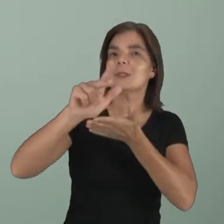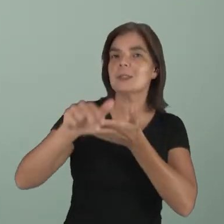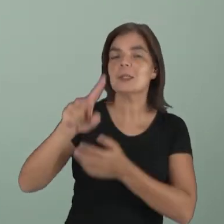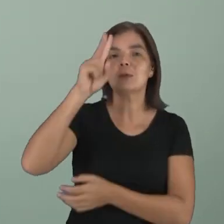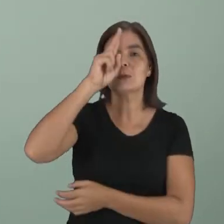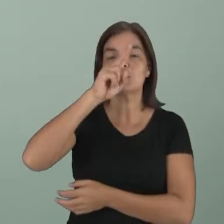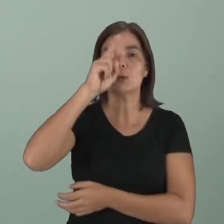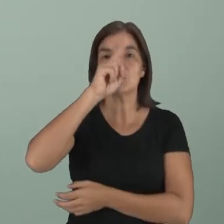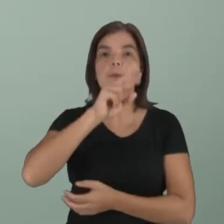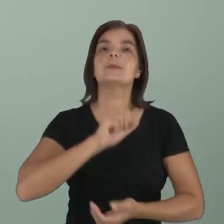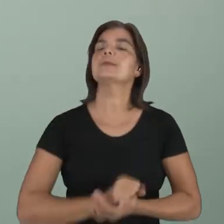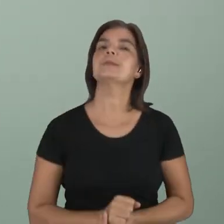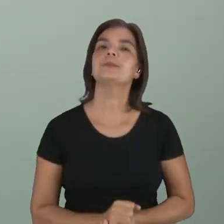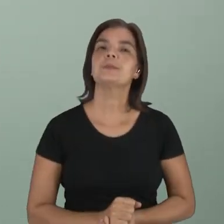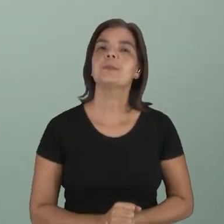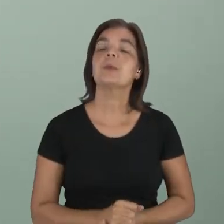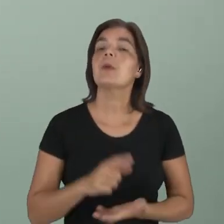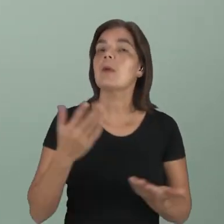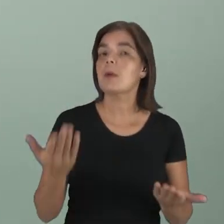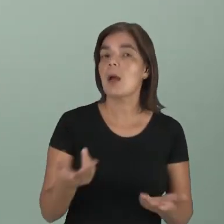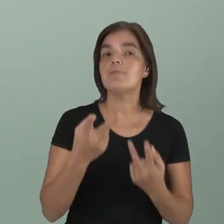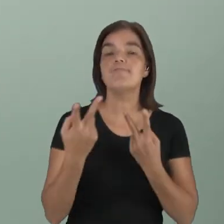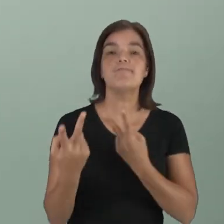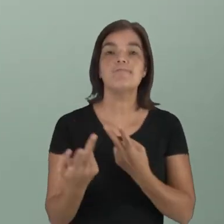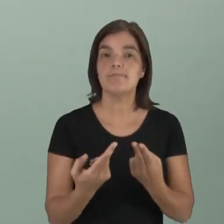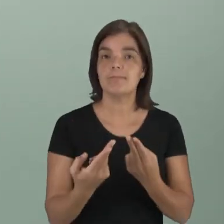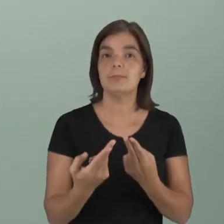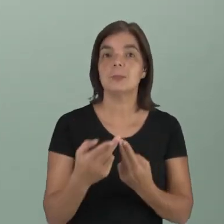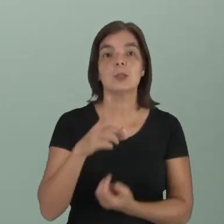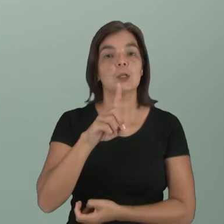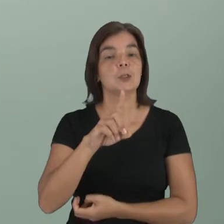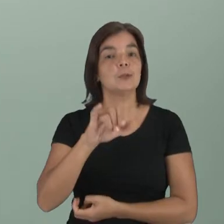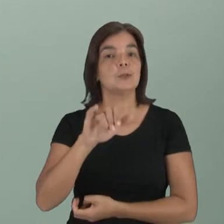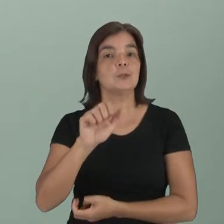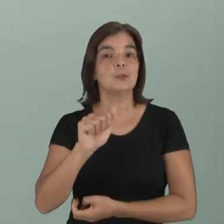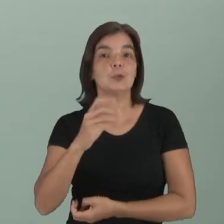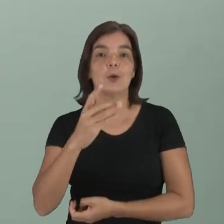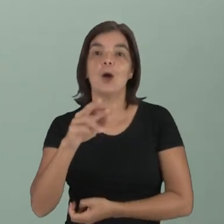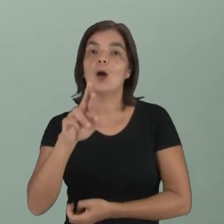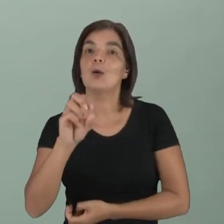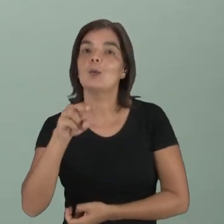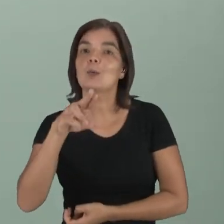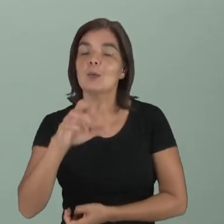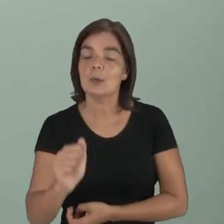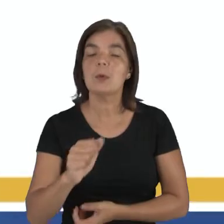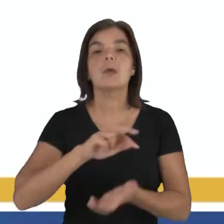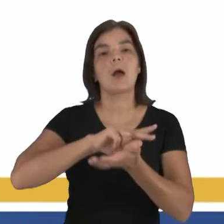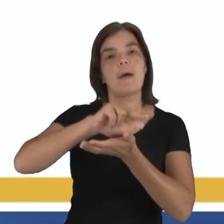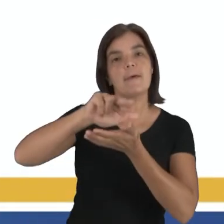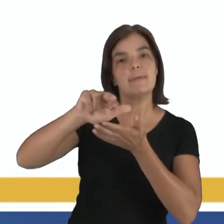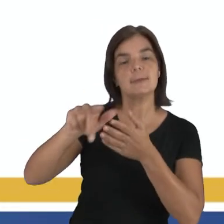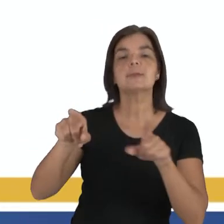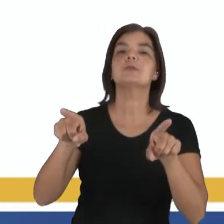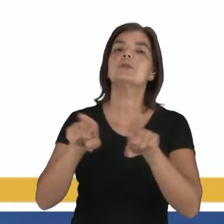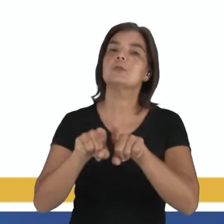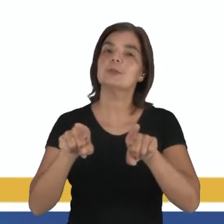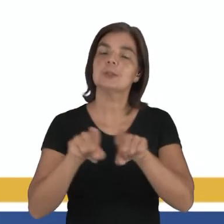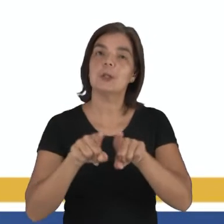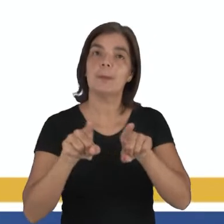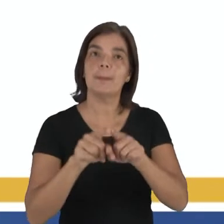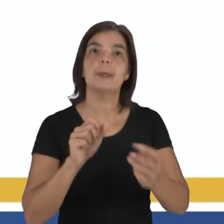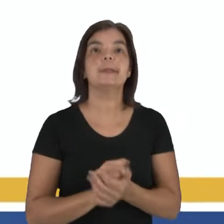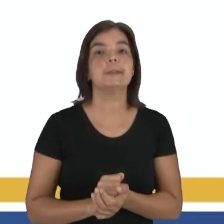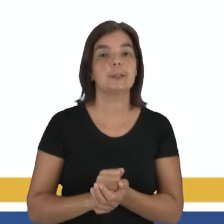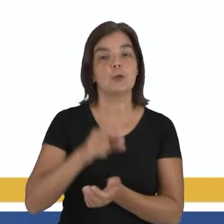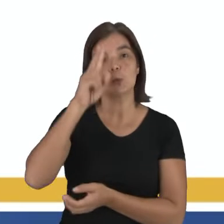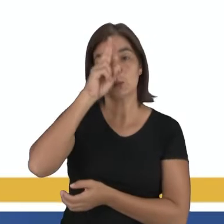falar da variação histórica, que é a mesma diacrônica. As variações diacrônicas, também